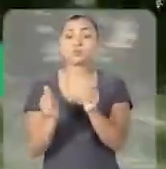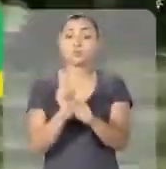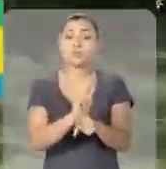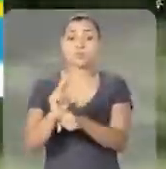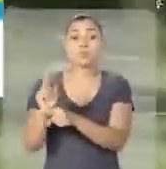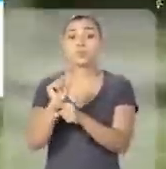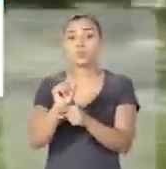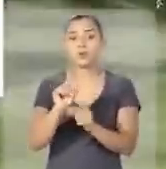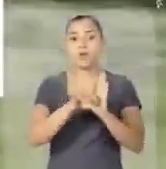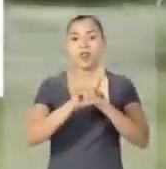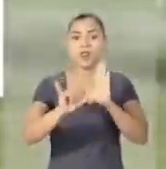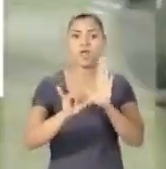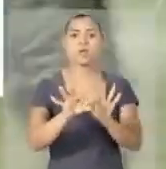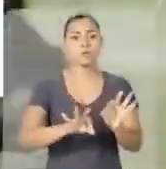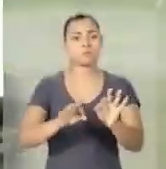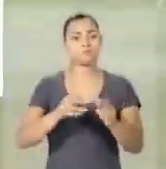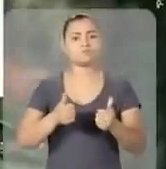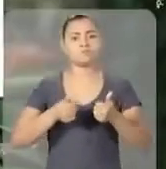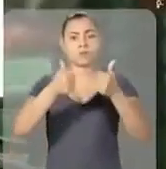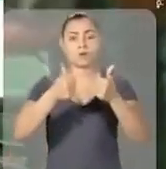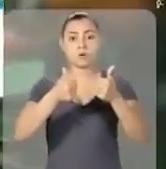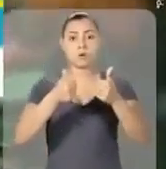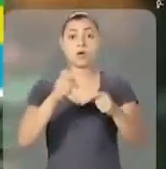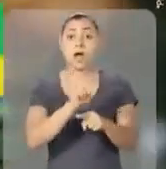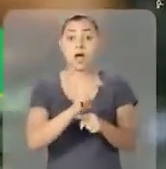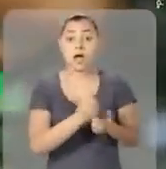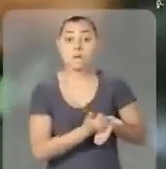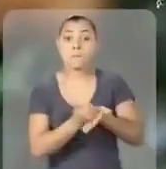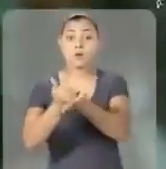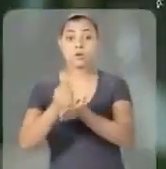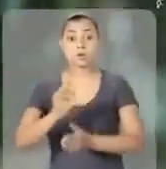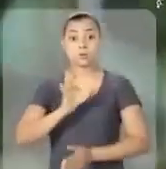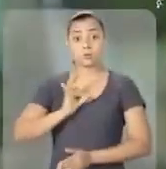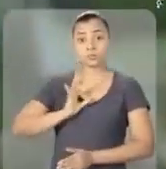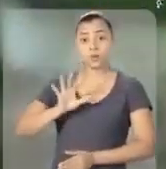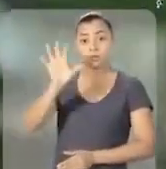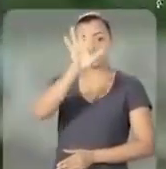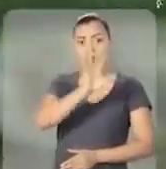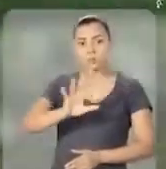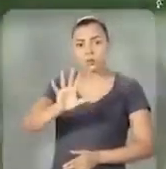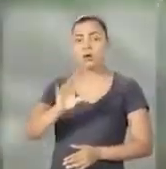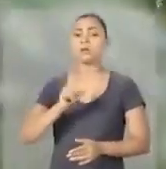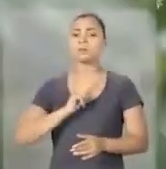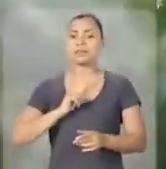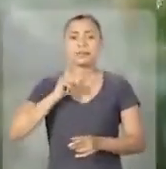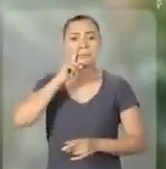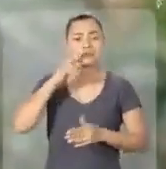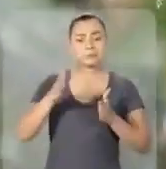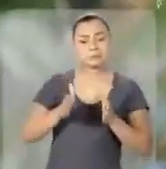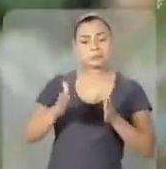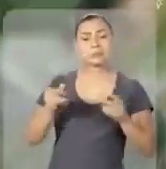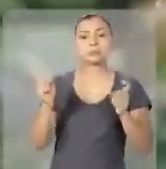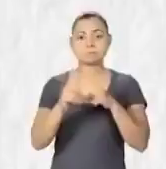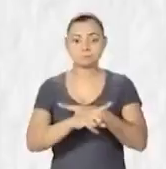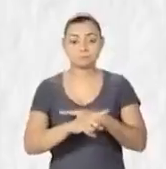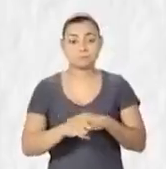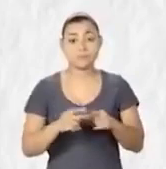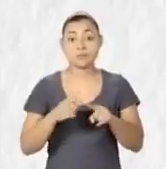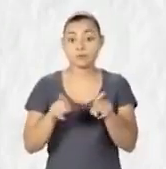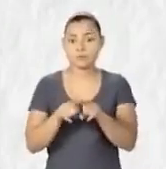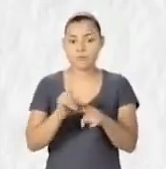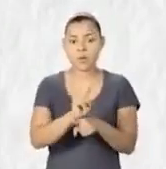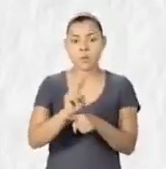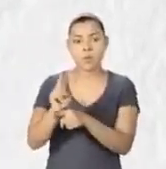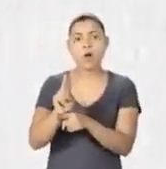nas operações de garantia da lei e da ordem, apoiando forças policiais estaduais em situações de crise.